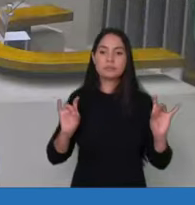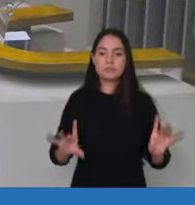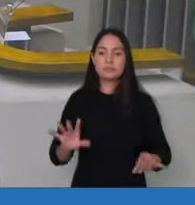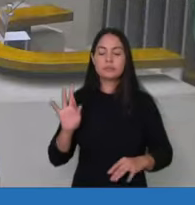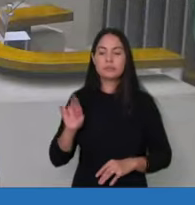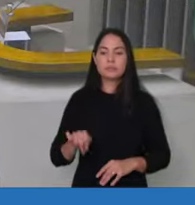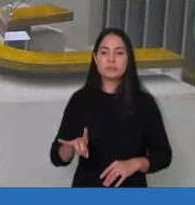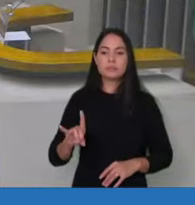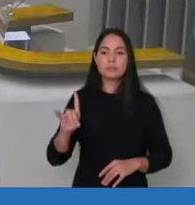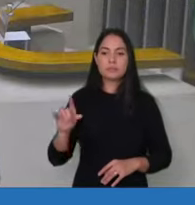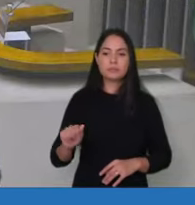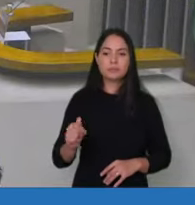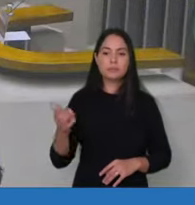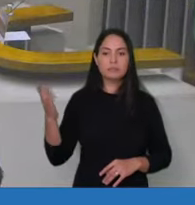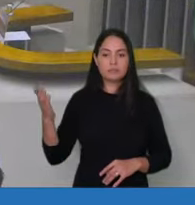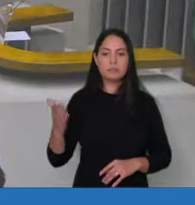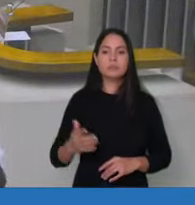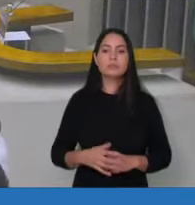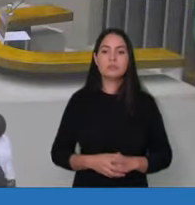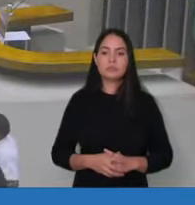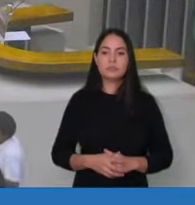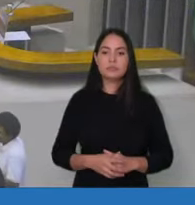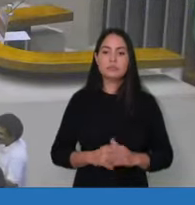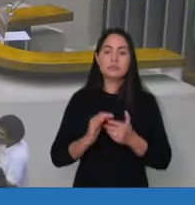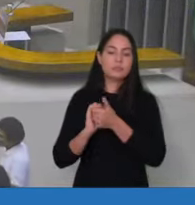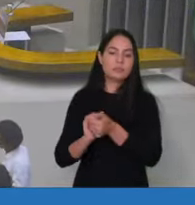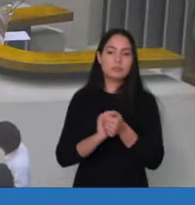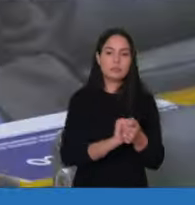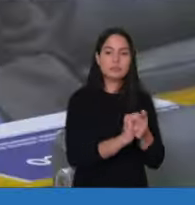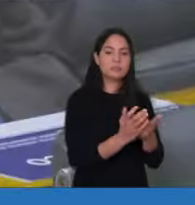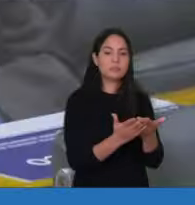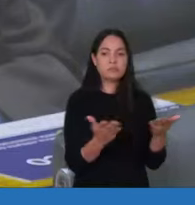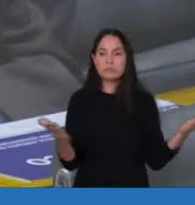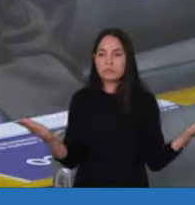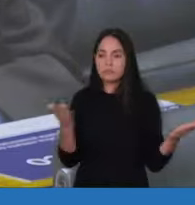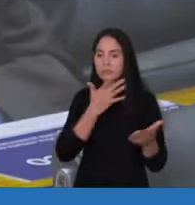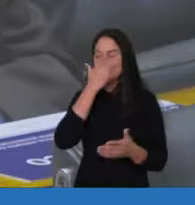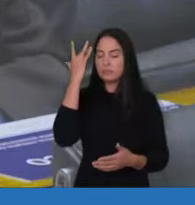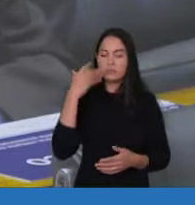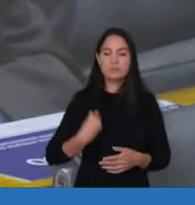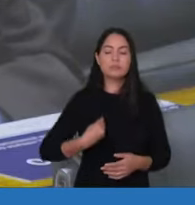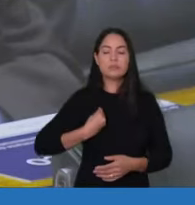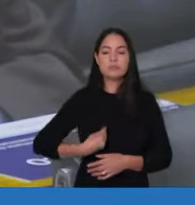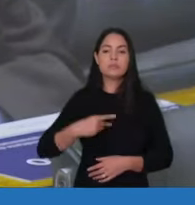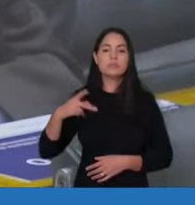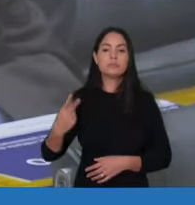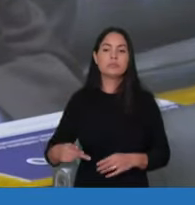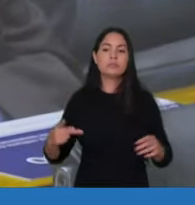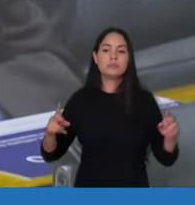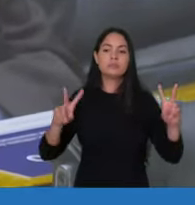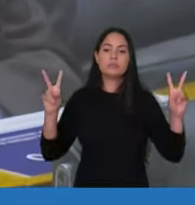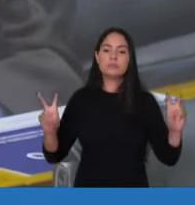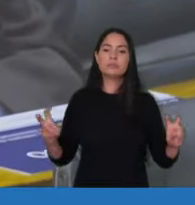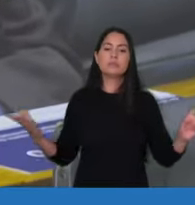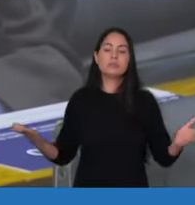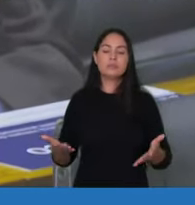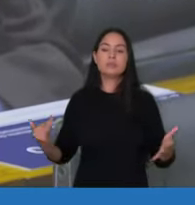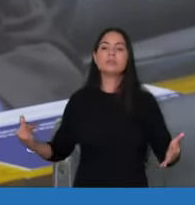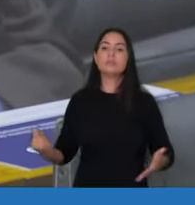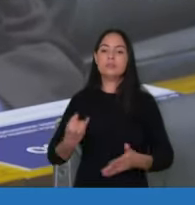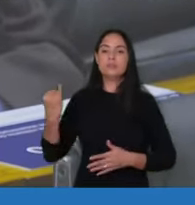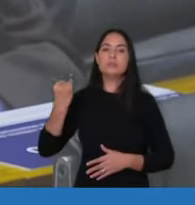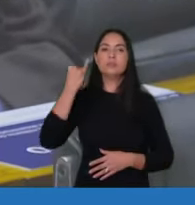dela, cumprimentar todas as pessoas que estão aqui e dizer da importância dessa solenidade. Eu convivi com